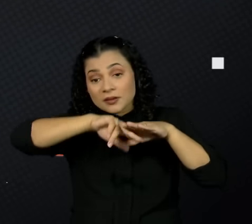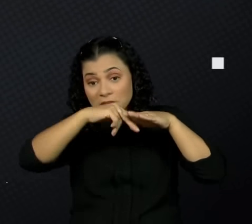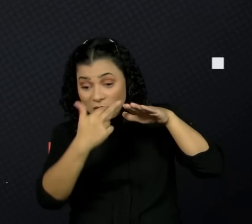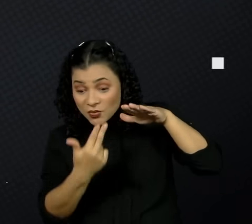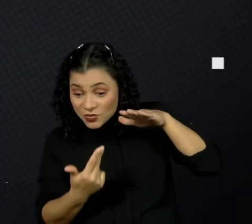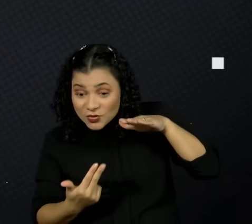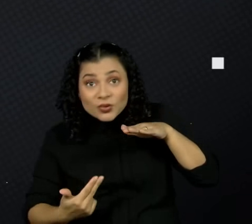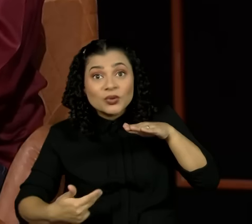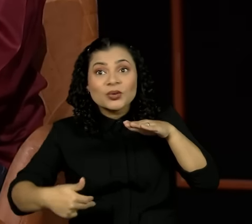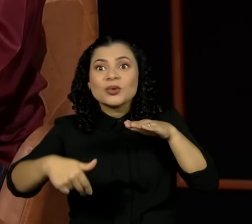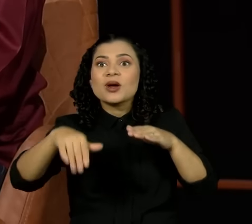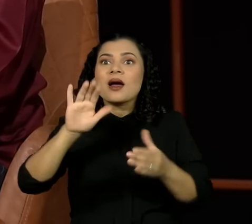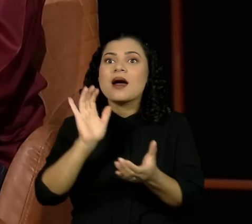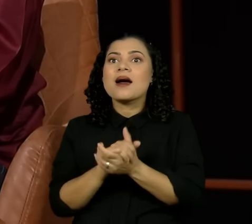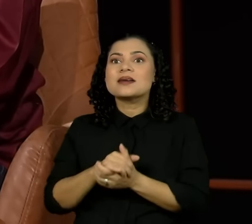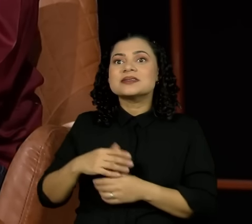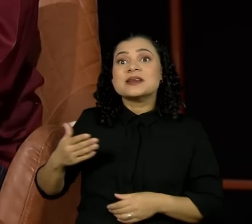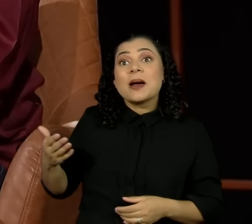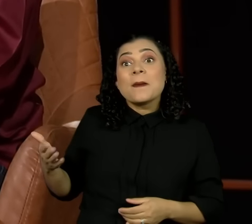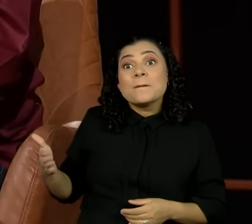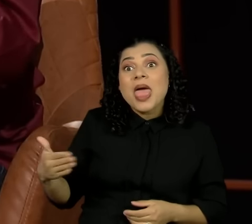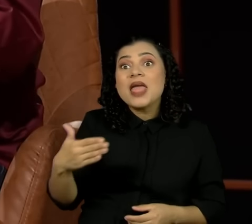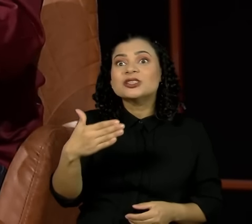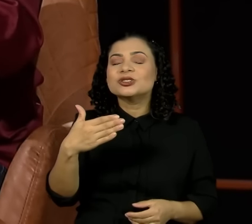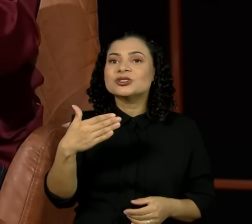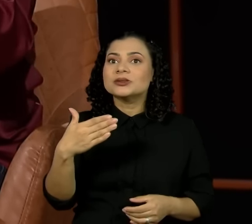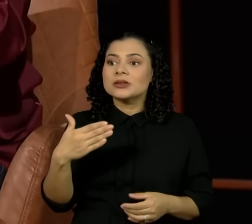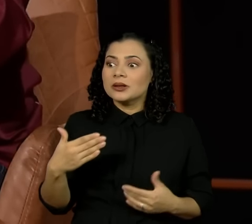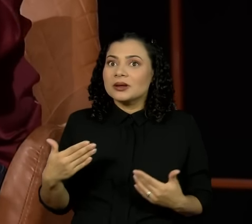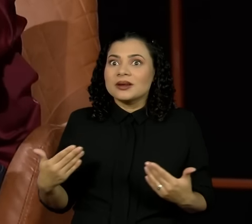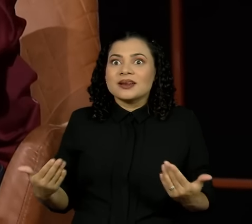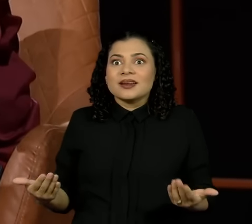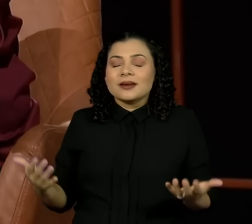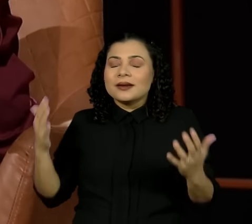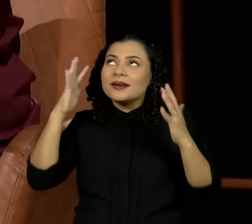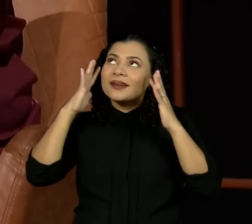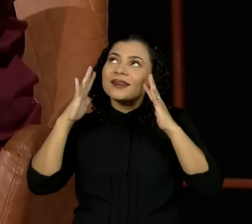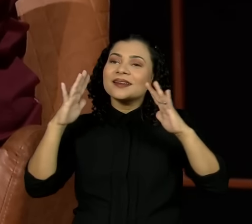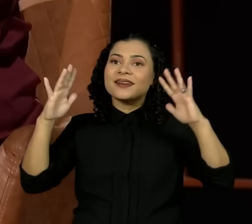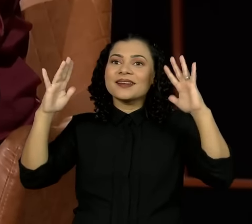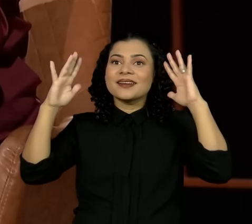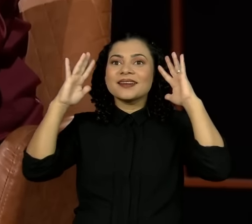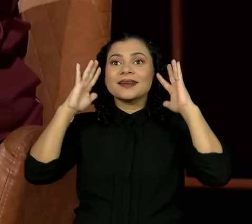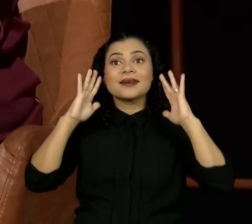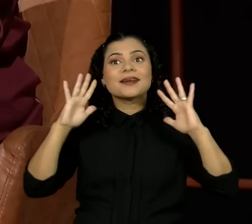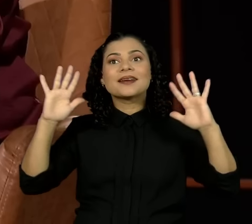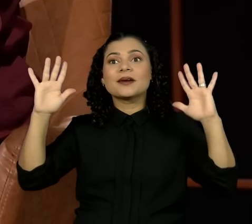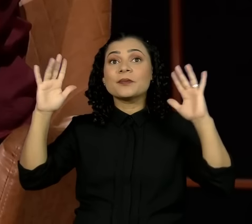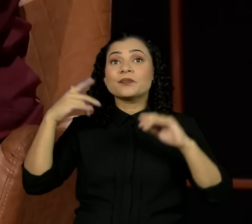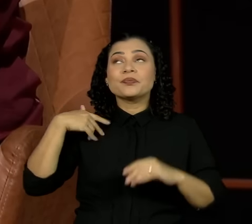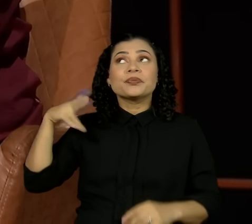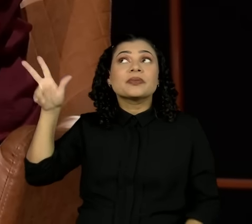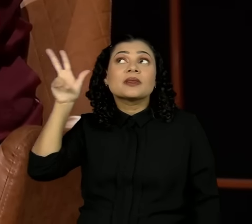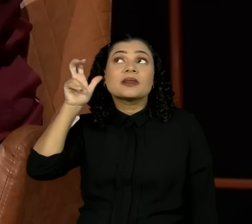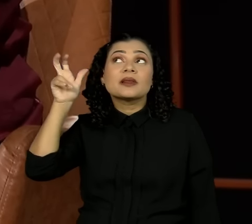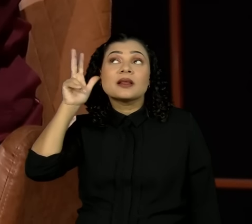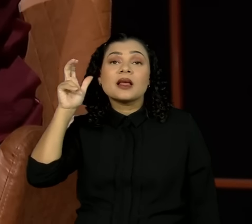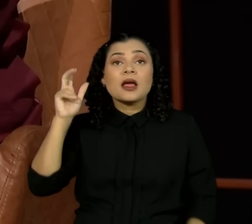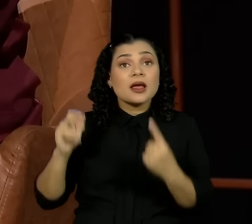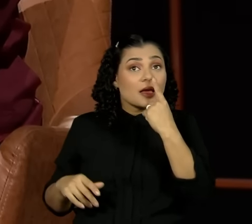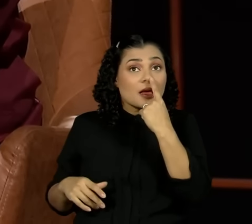peixe dourado e tudo mais. E daí... e quando ela está na coisa, ela ouve a voz, Narizinho,